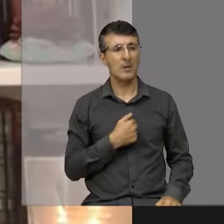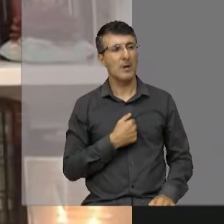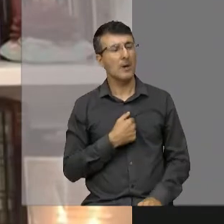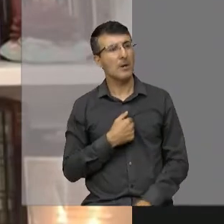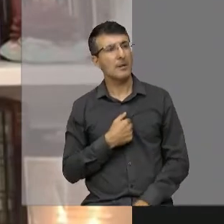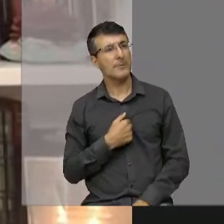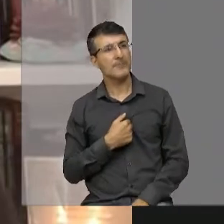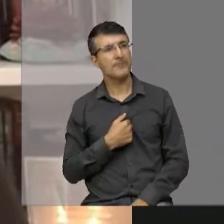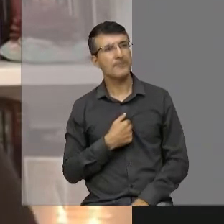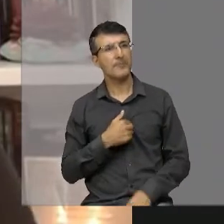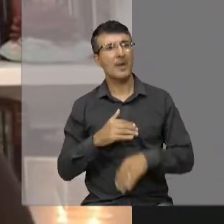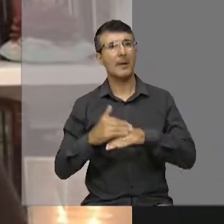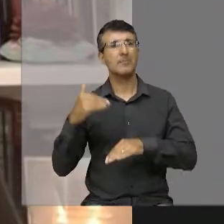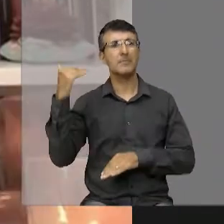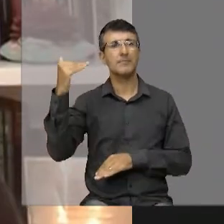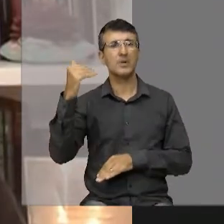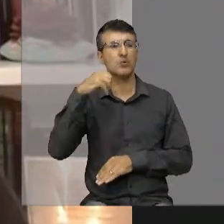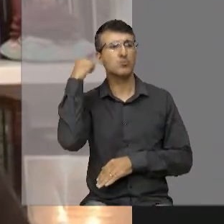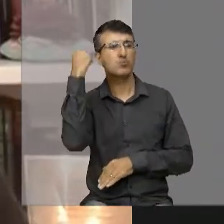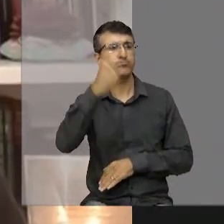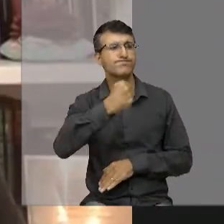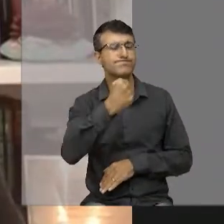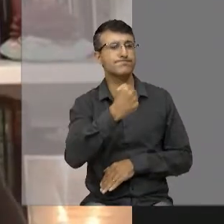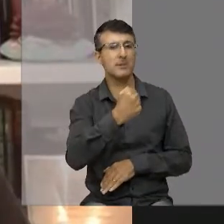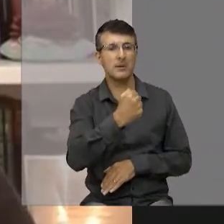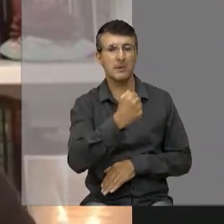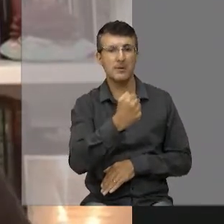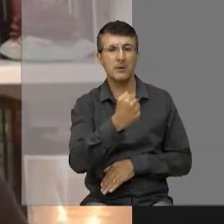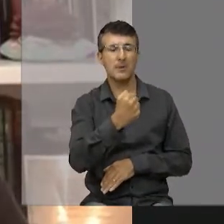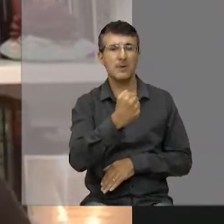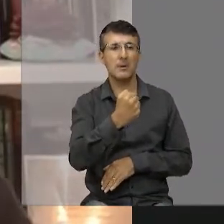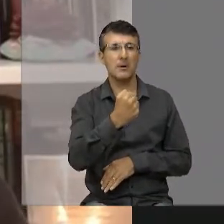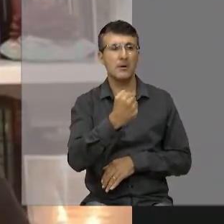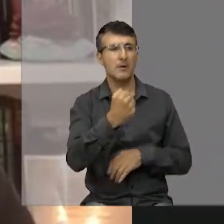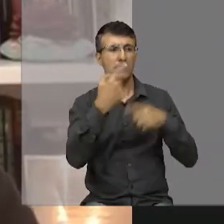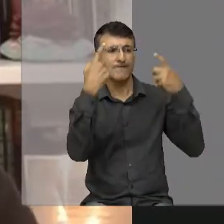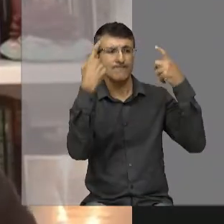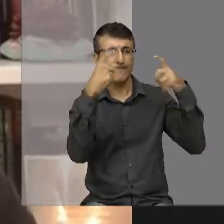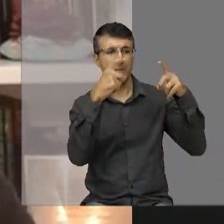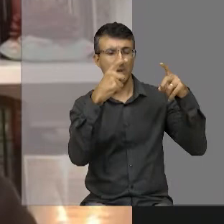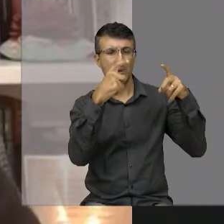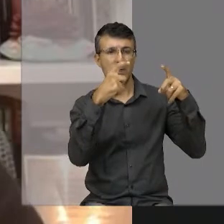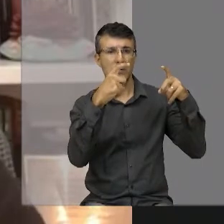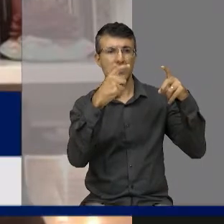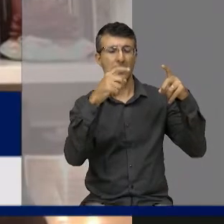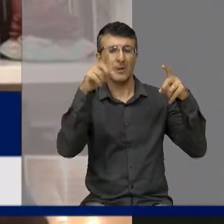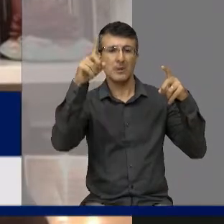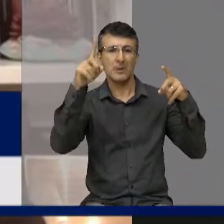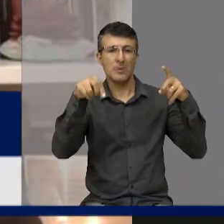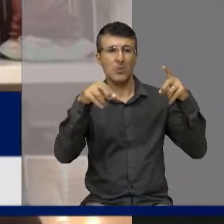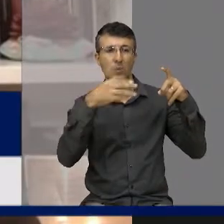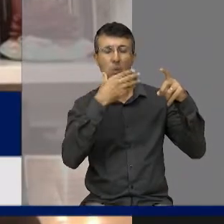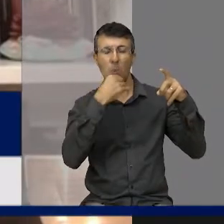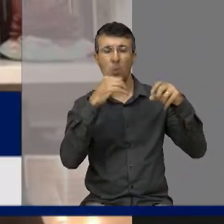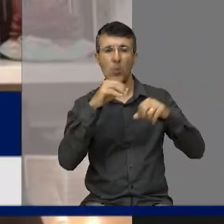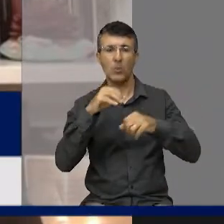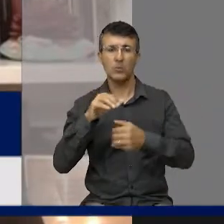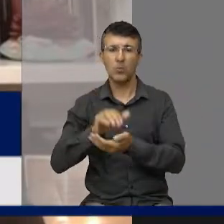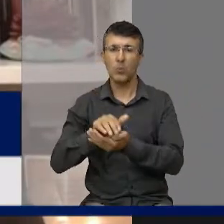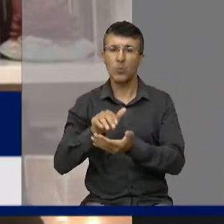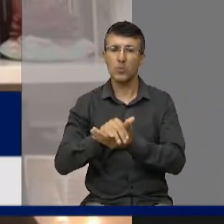feminicídios acontecem, né, são praticadas por companheiros, por ex-companheiros e praticado dentro do ambiente doméstico, a gente vai ter